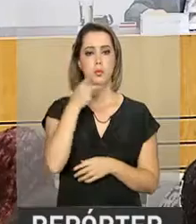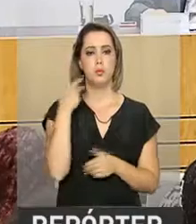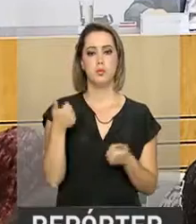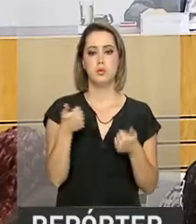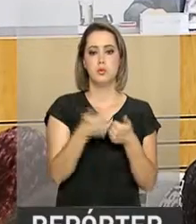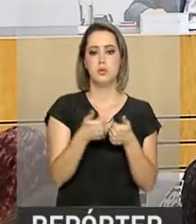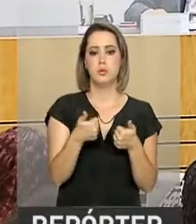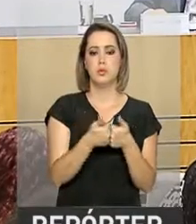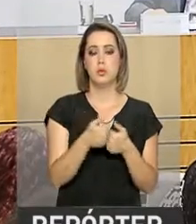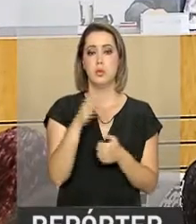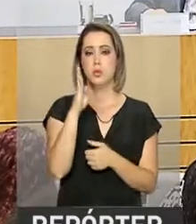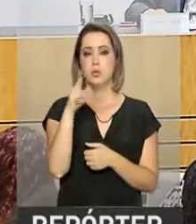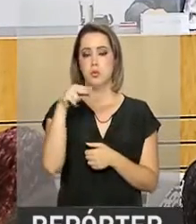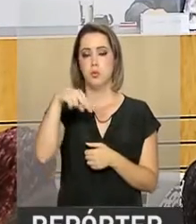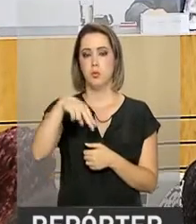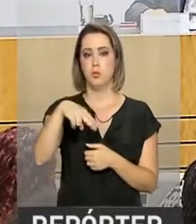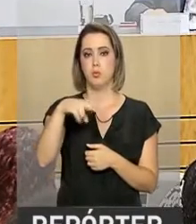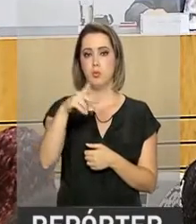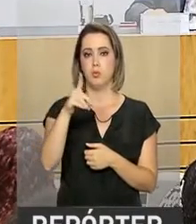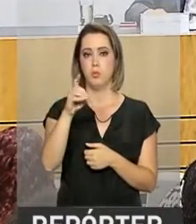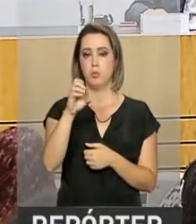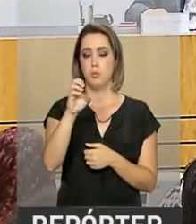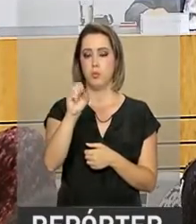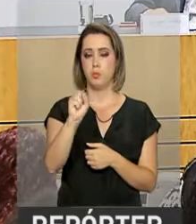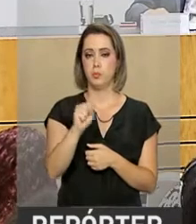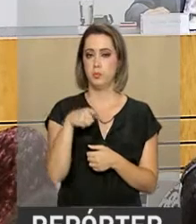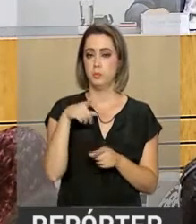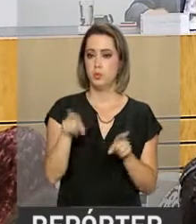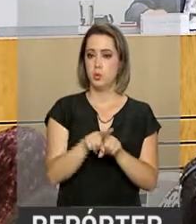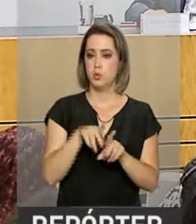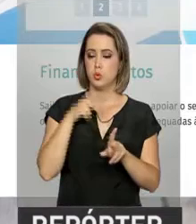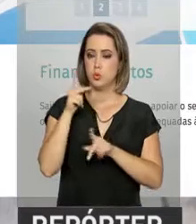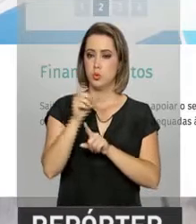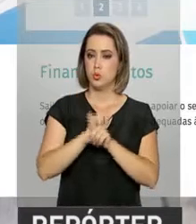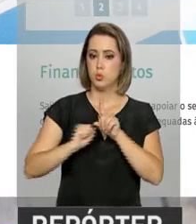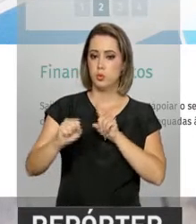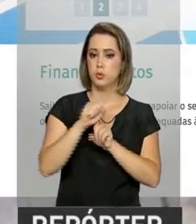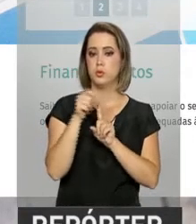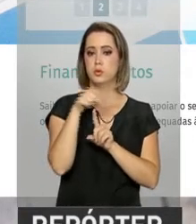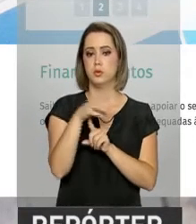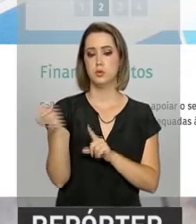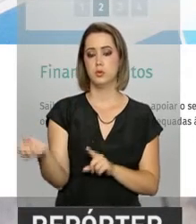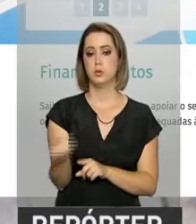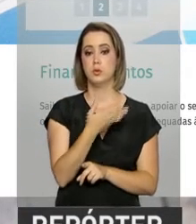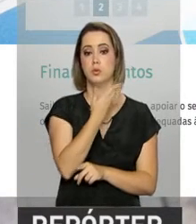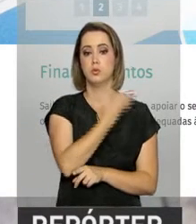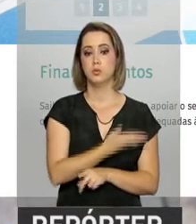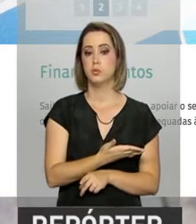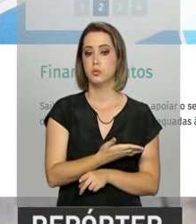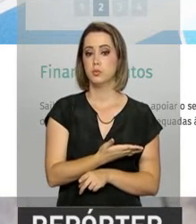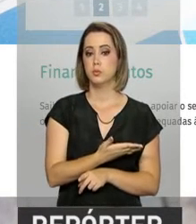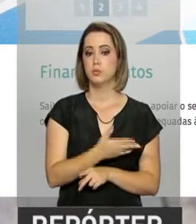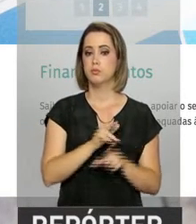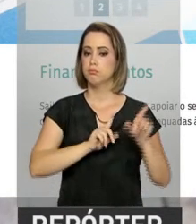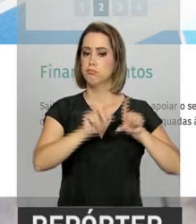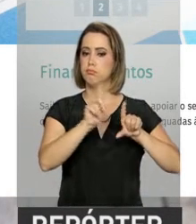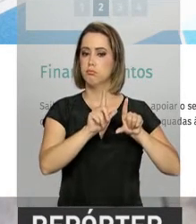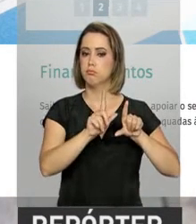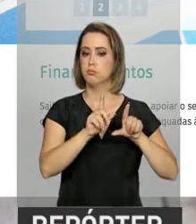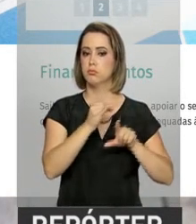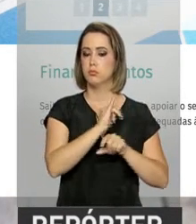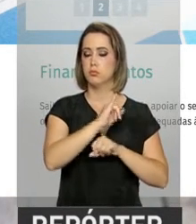entre o bnds a sociedade a página do banco na internet foi reformulado no segundo semestre do ano passado